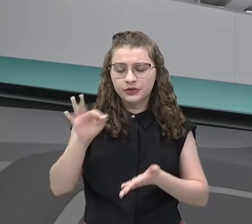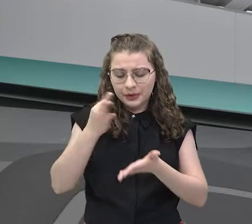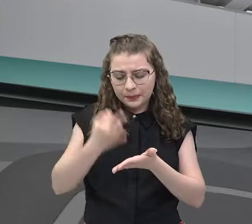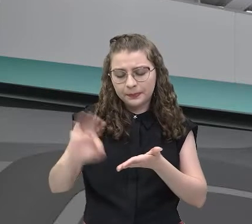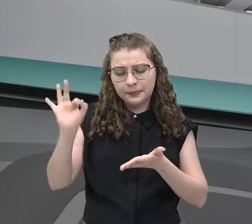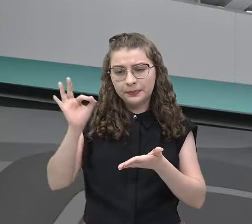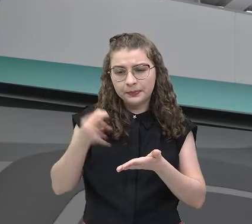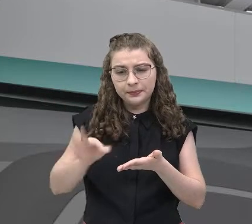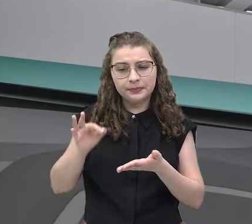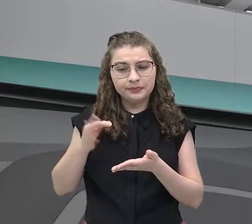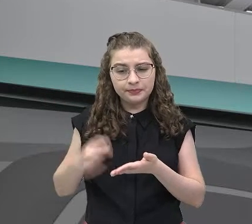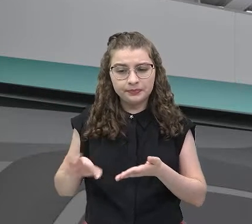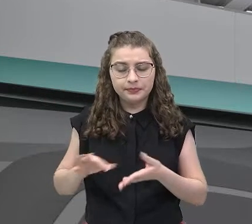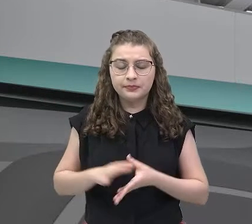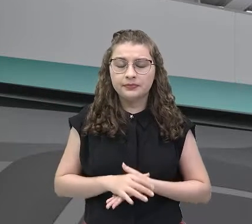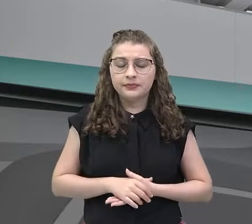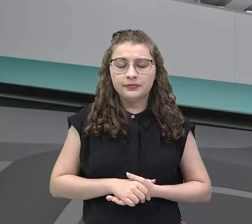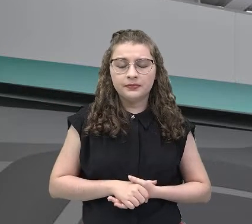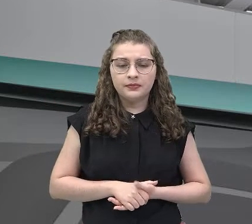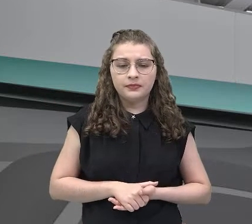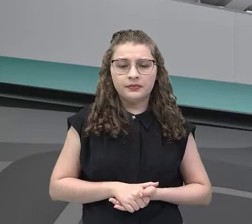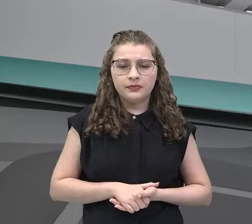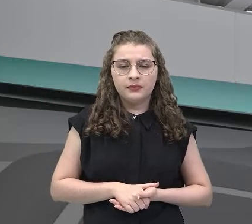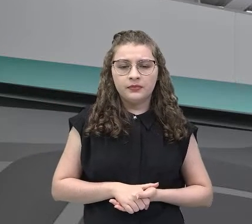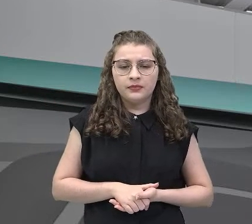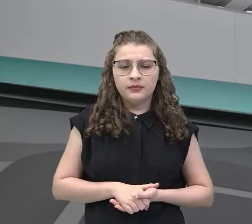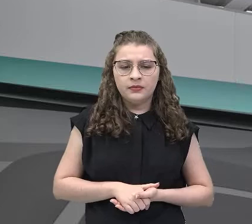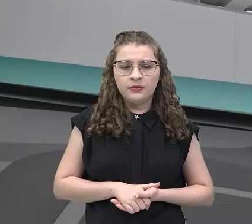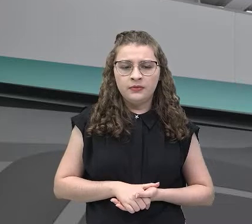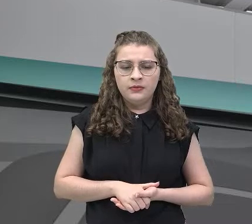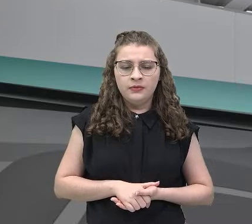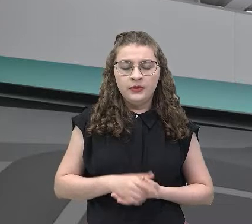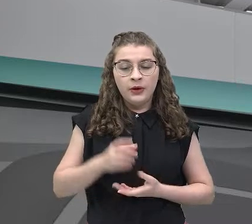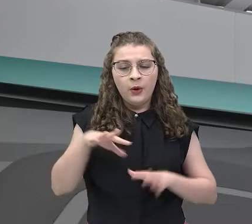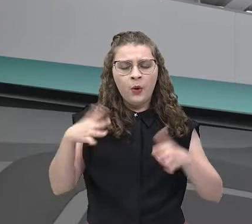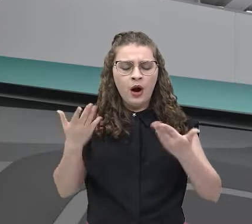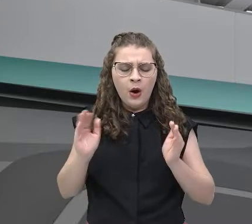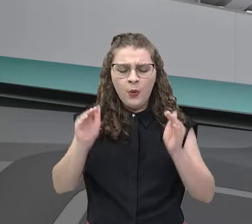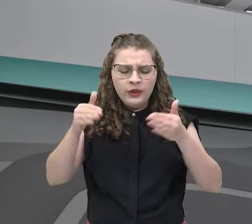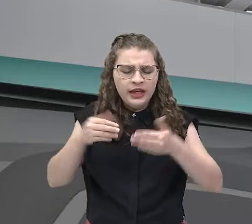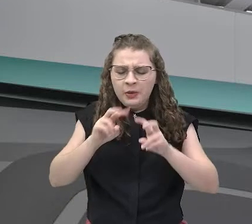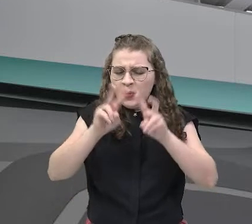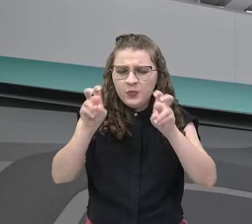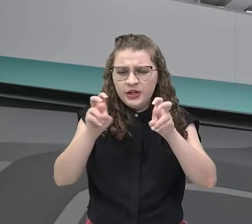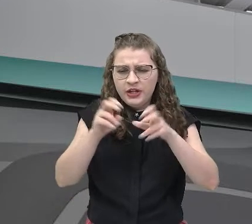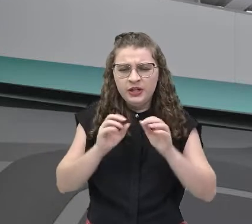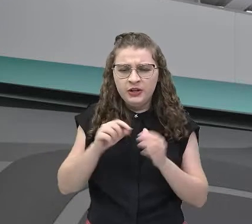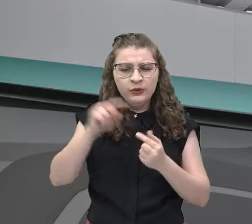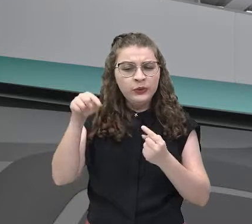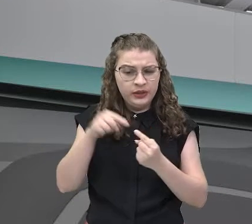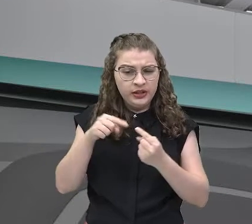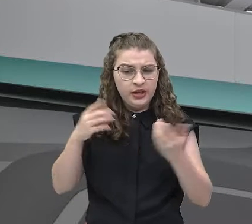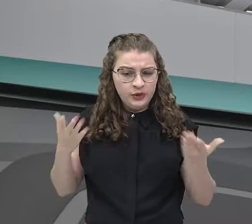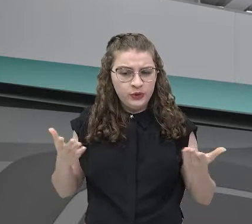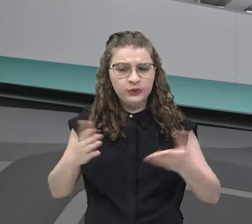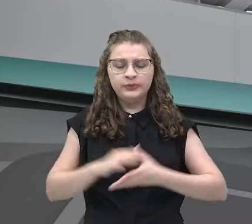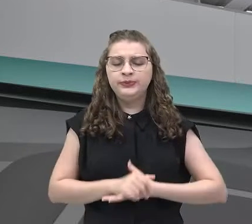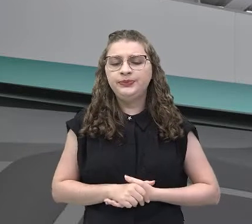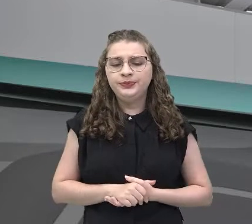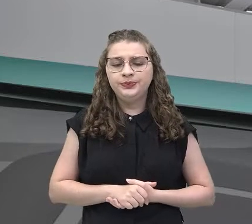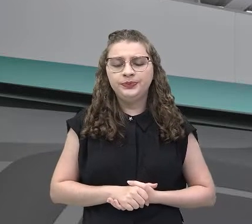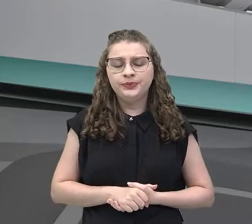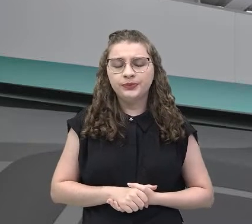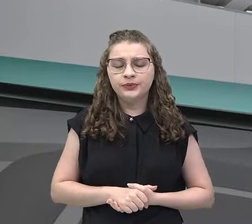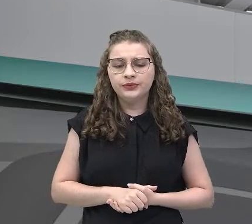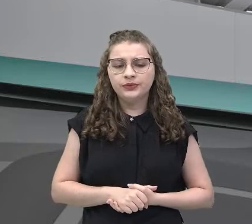dos passos sobre o que aquele autor quer passar para você, qual é a ideia daquele texto. O que mais que nós